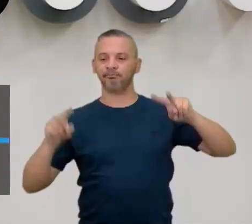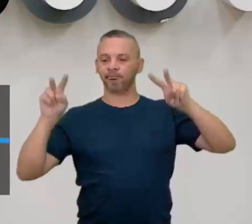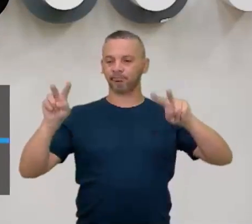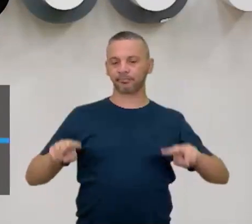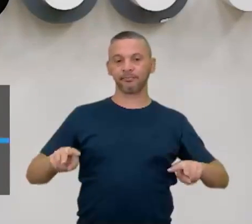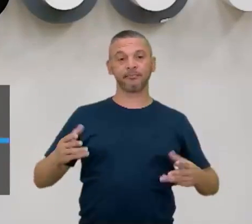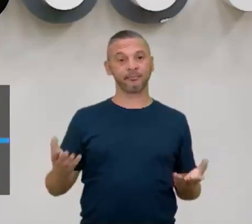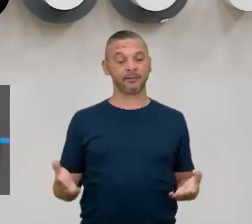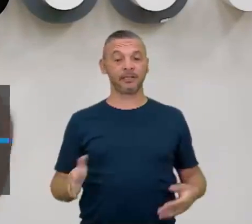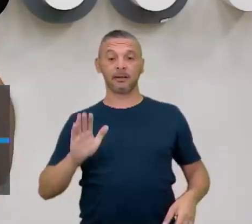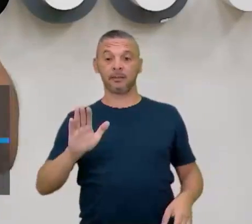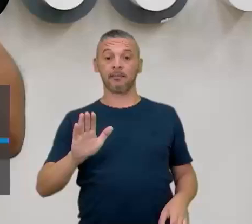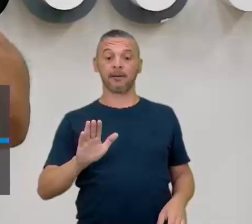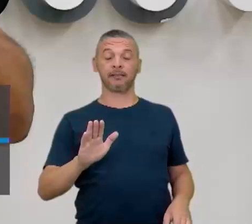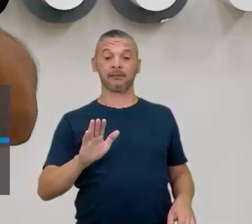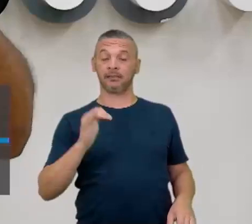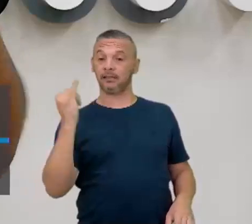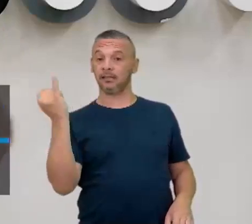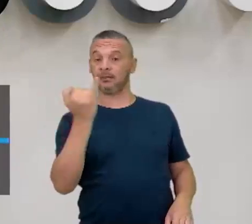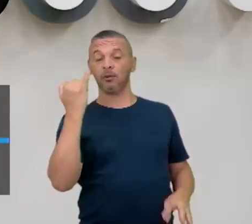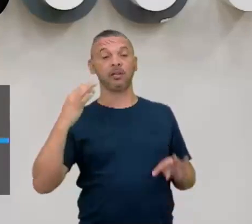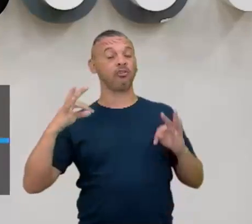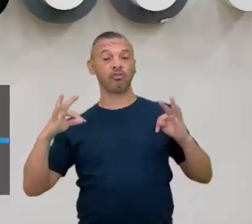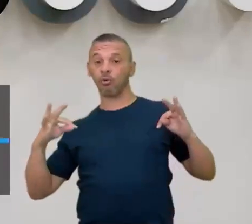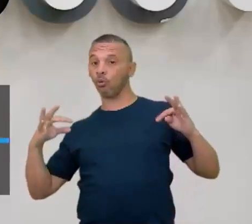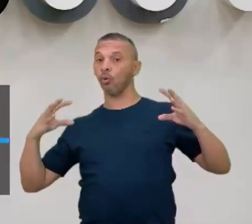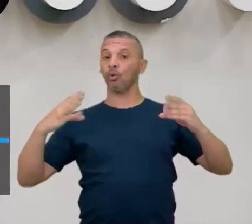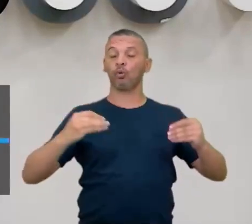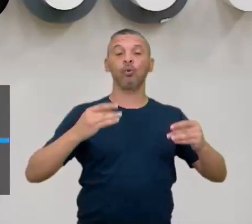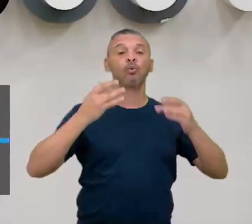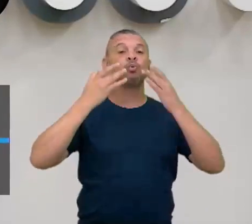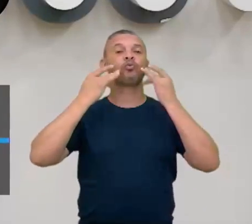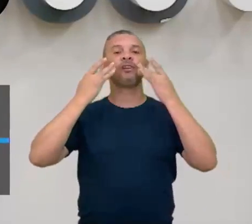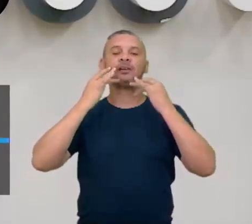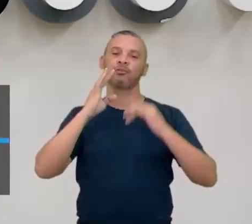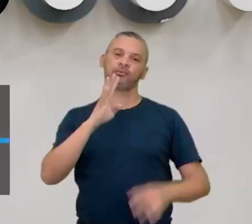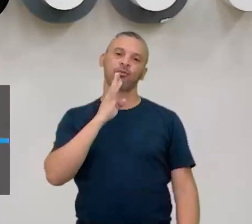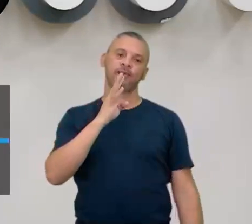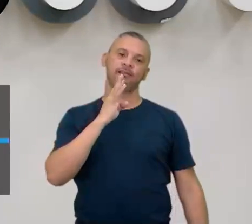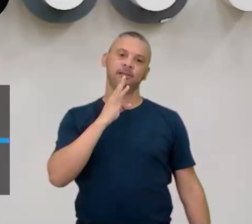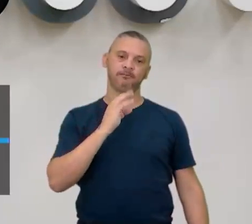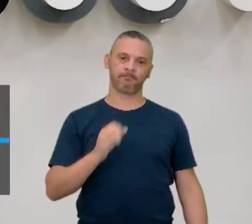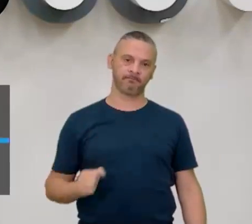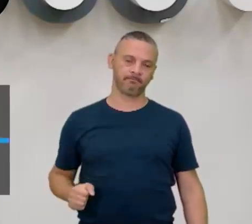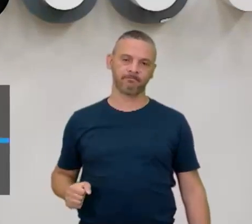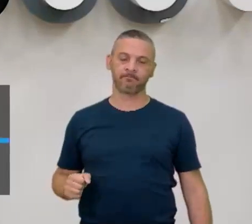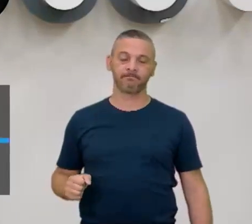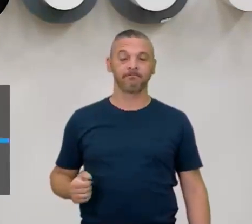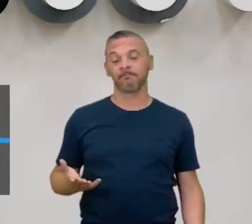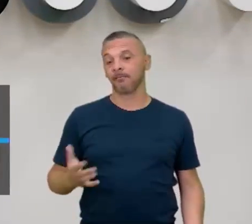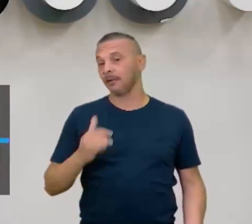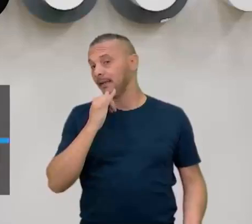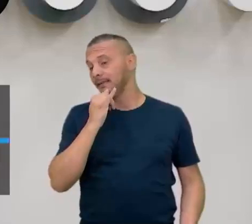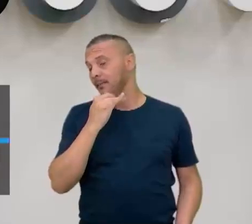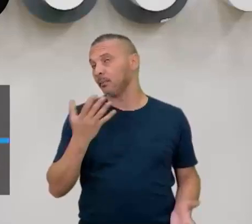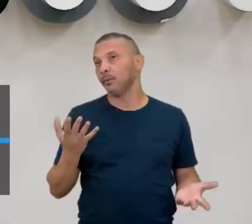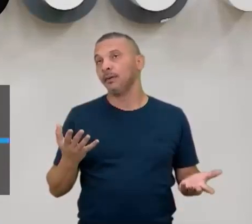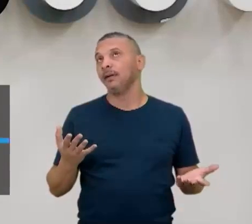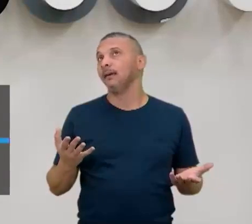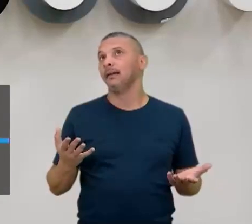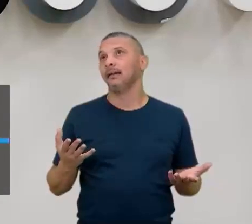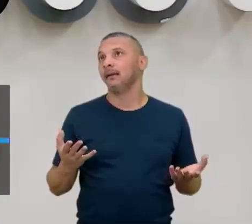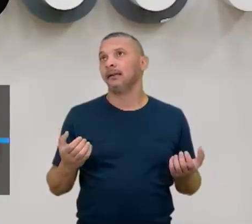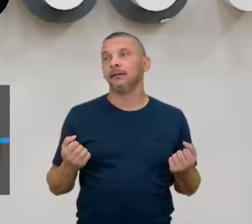Mas é interessante que você entenda todo o contexto do mercado, né? Porque, por exemplo,